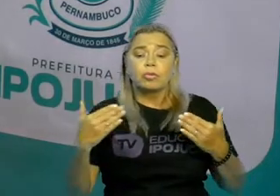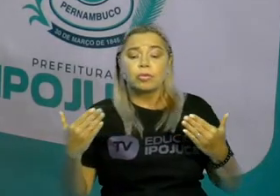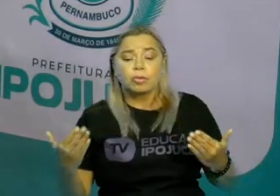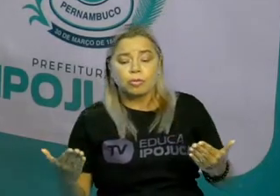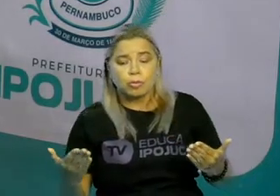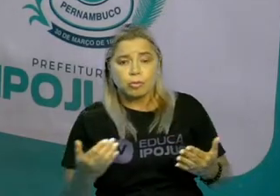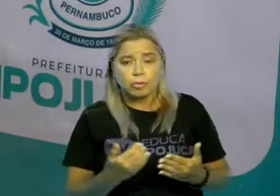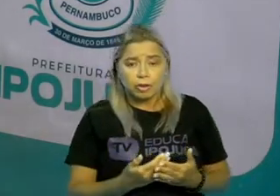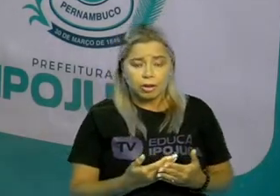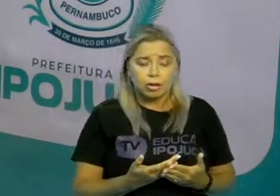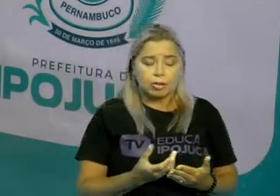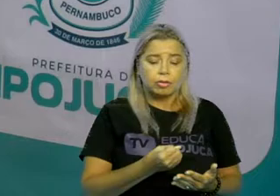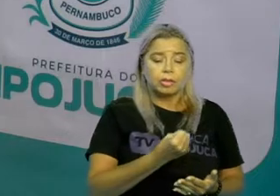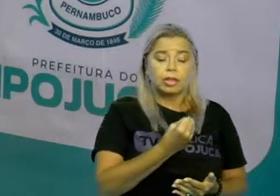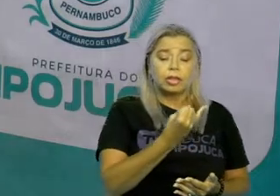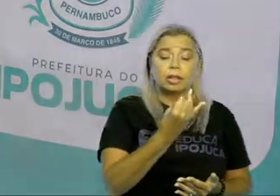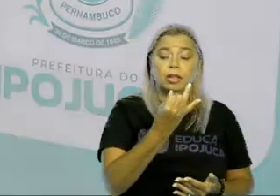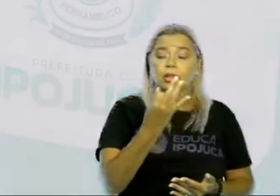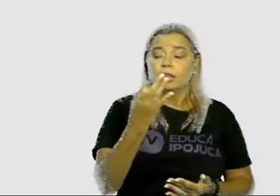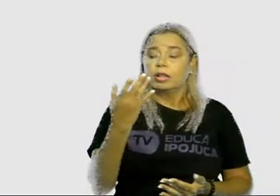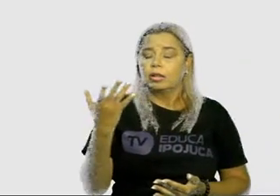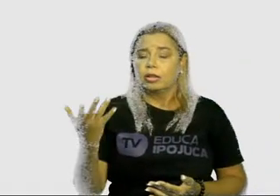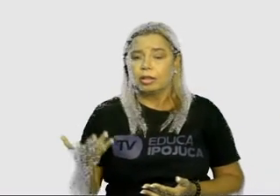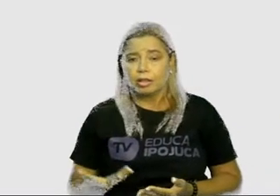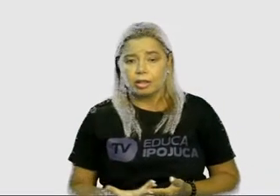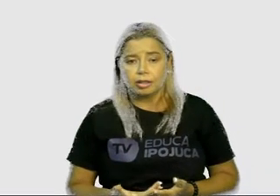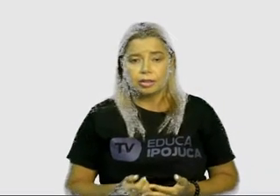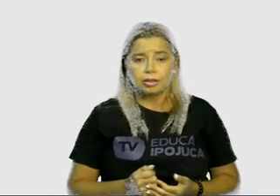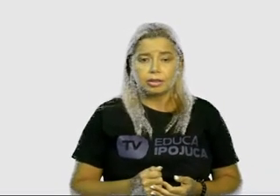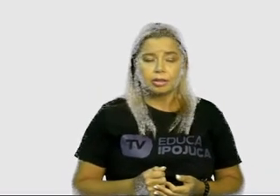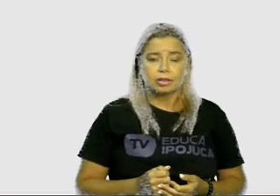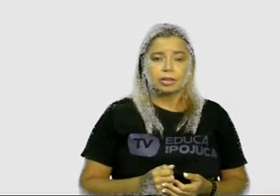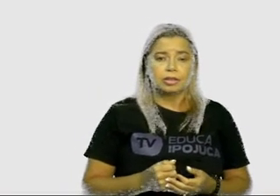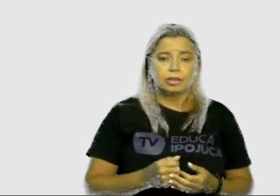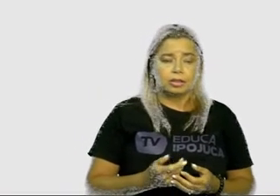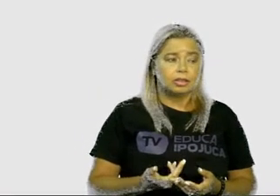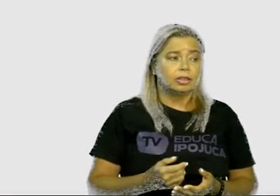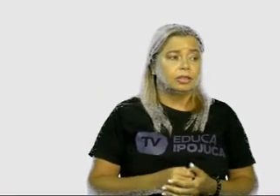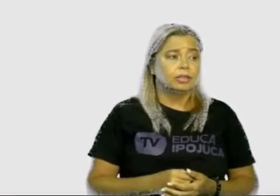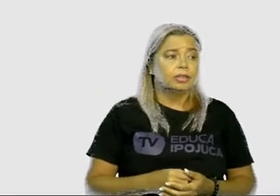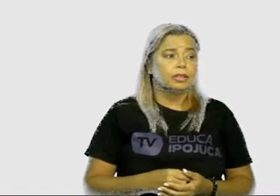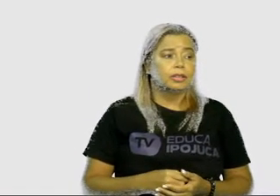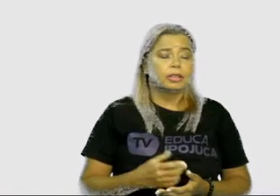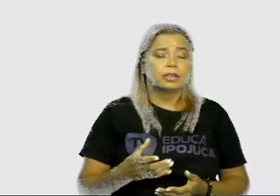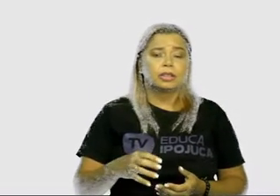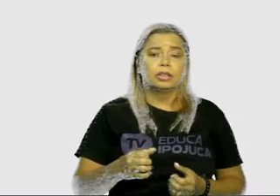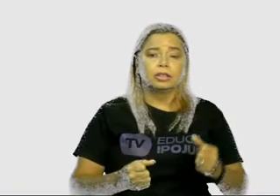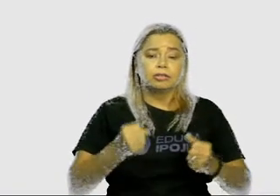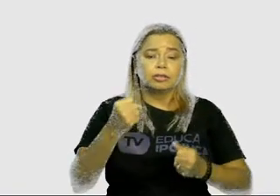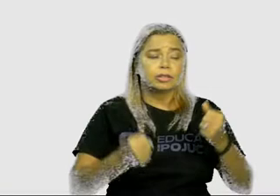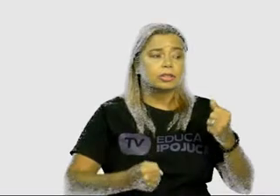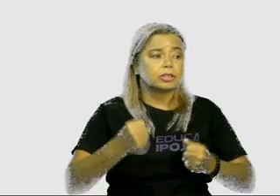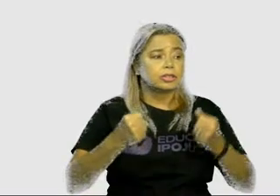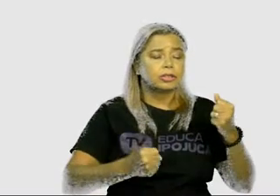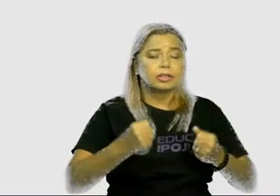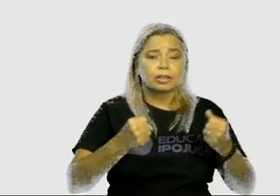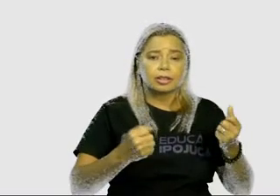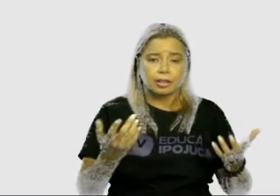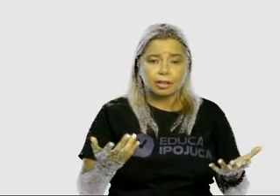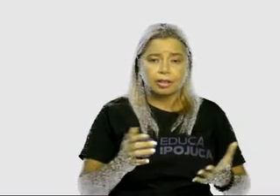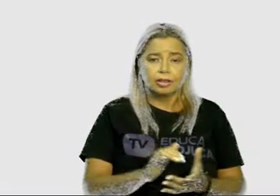carros? Portanto, aqui está a coleção de Diego. Agora temos a coleção de Eduardo e a coleção